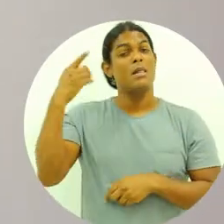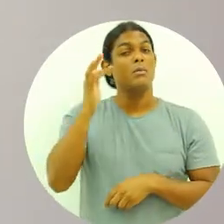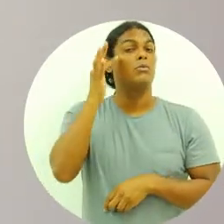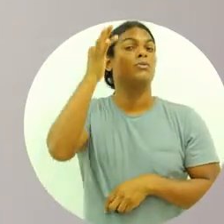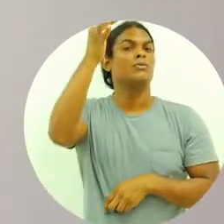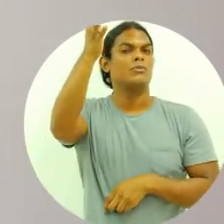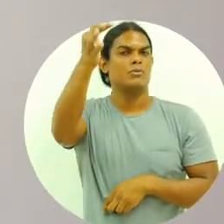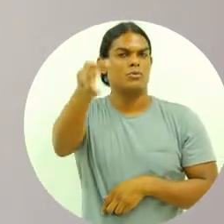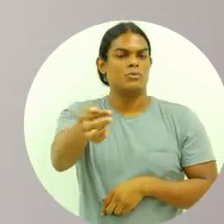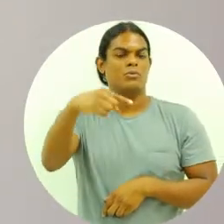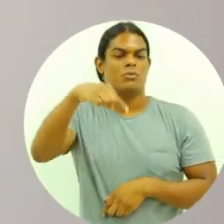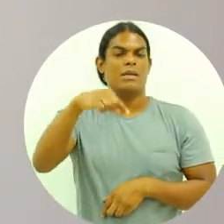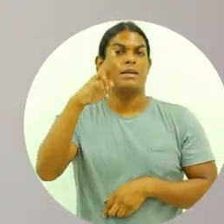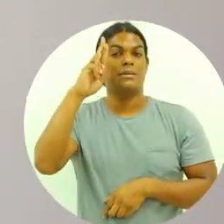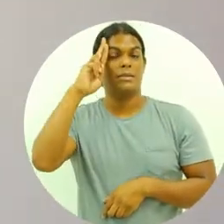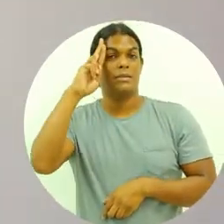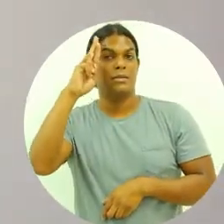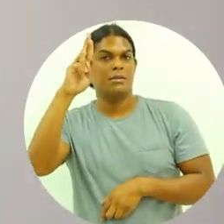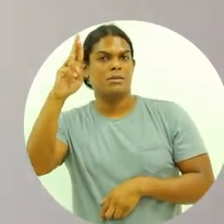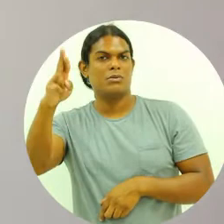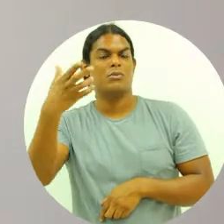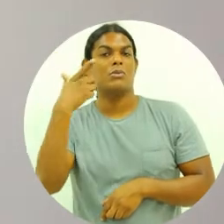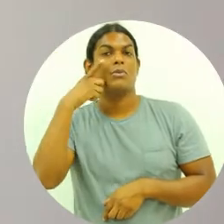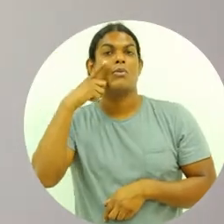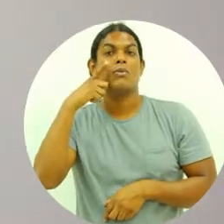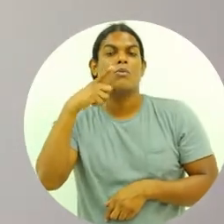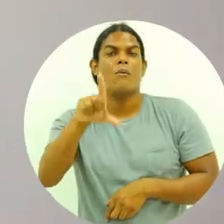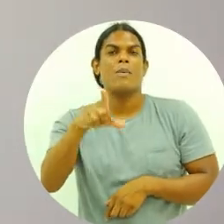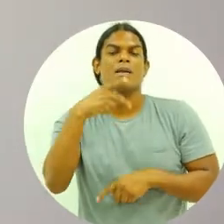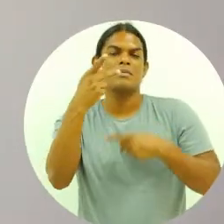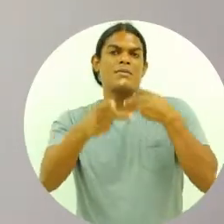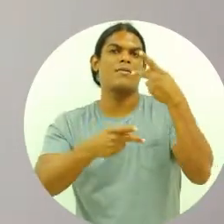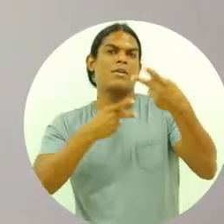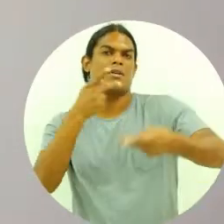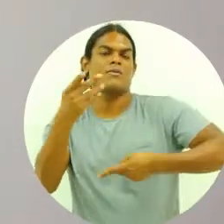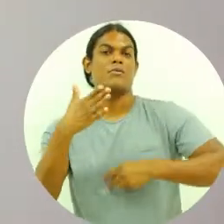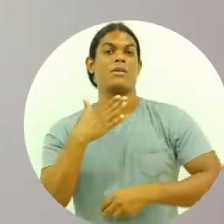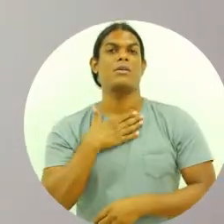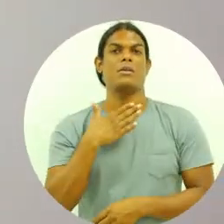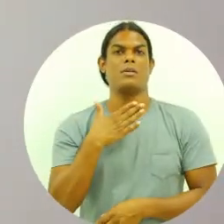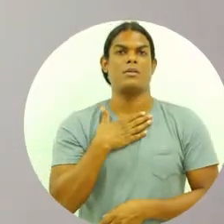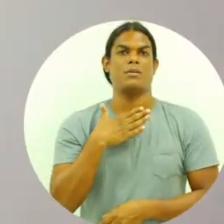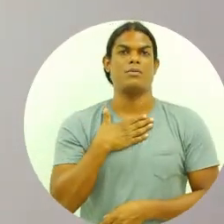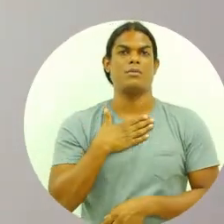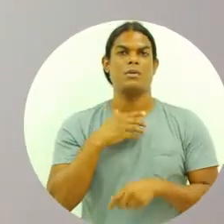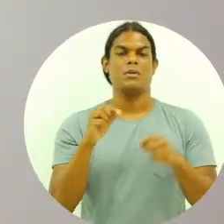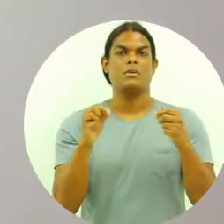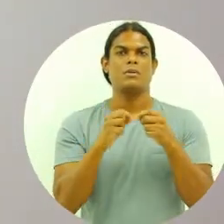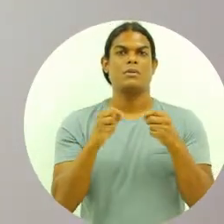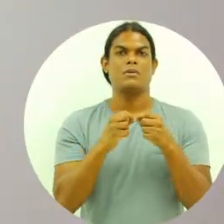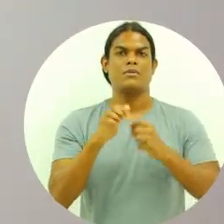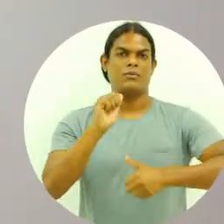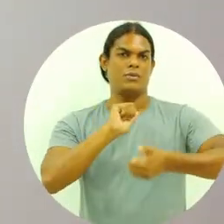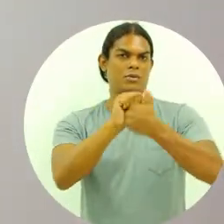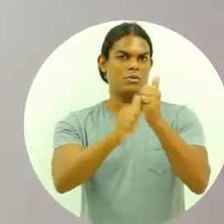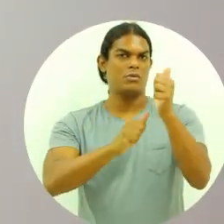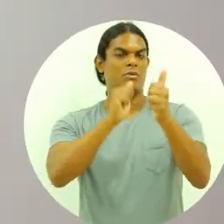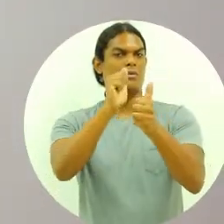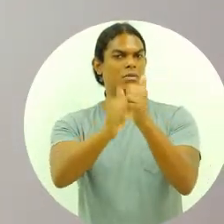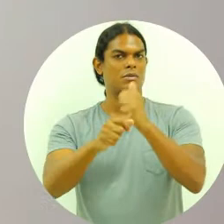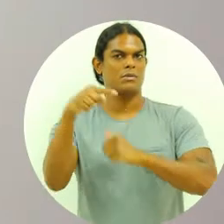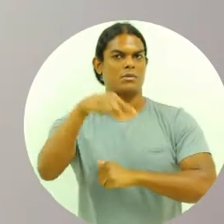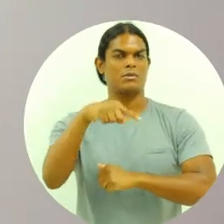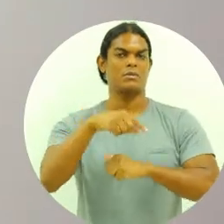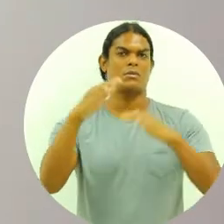na frente, Chiquinha Valente começa a fazer promoção pessoal da reforma da escola. Isso fere o